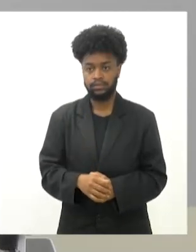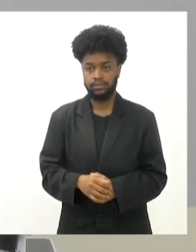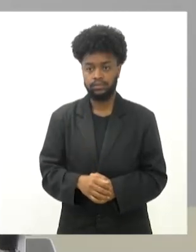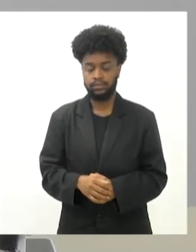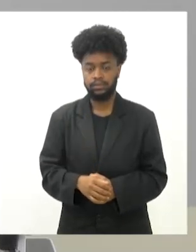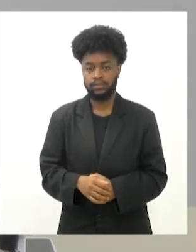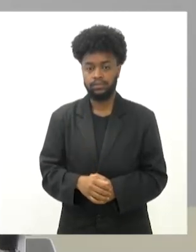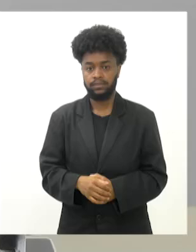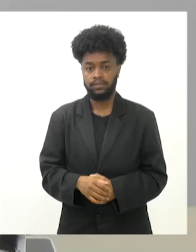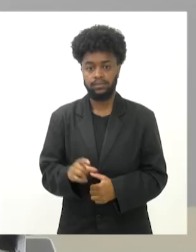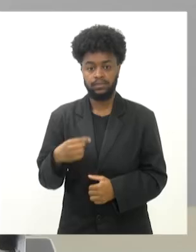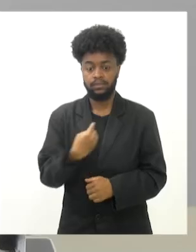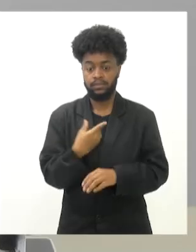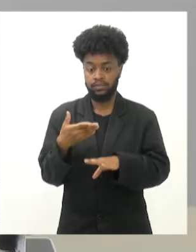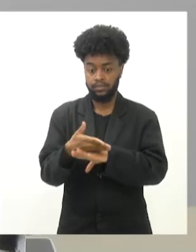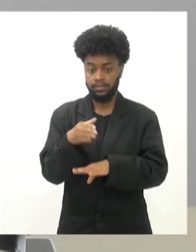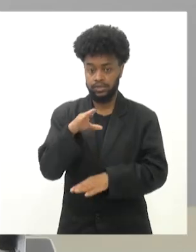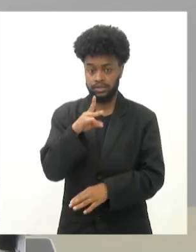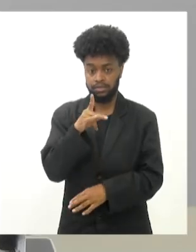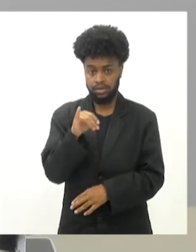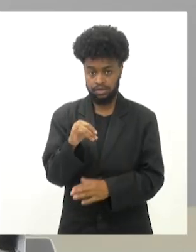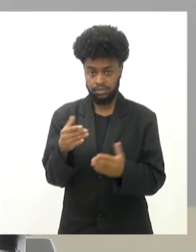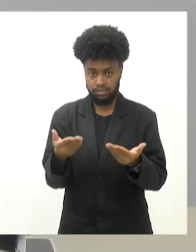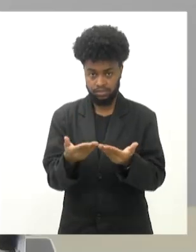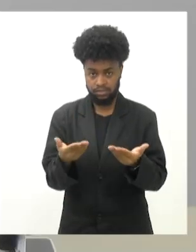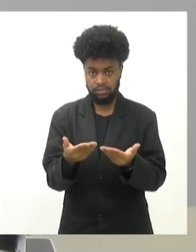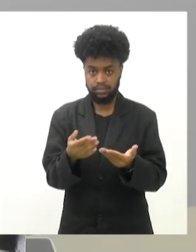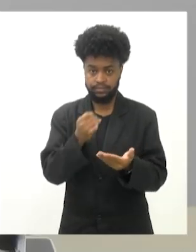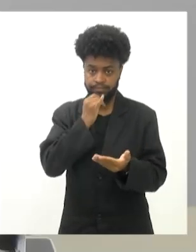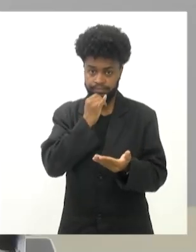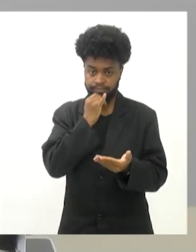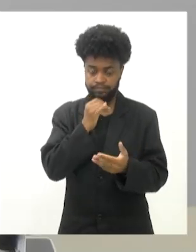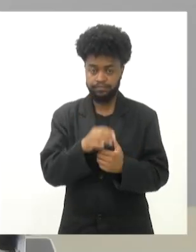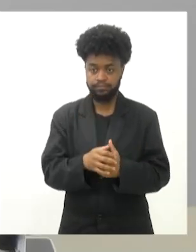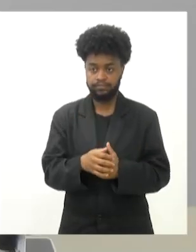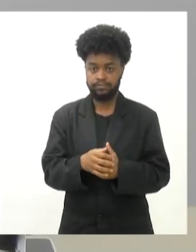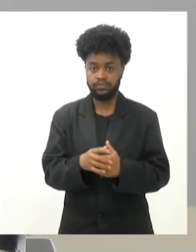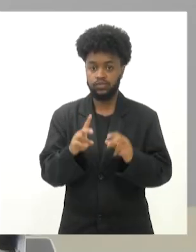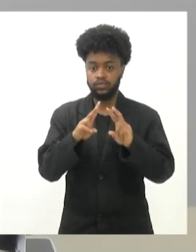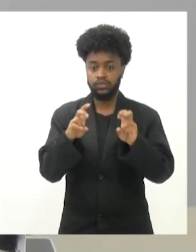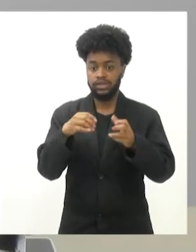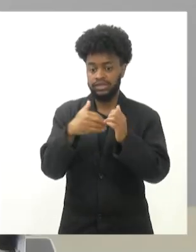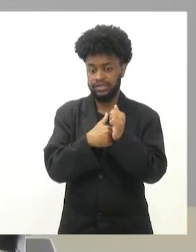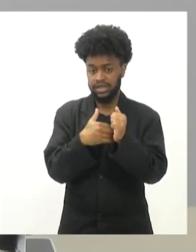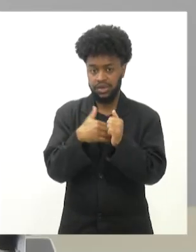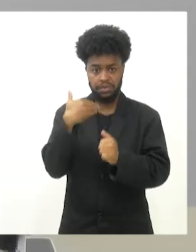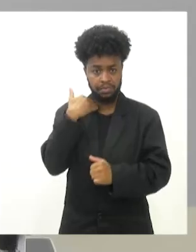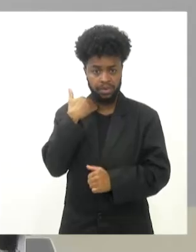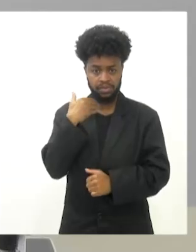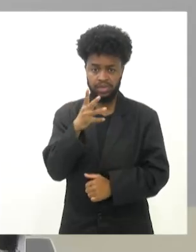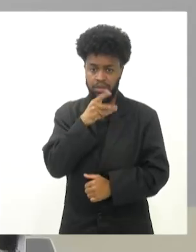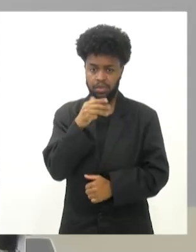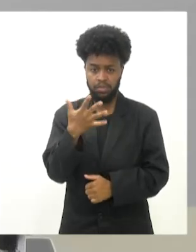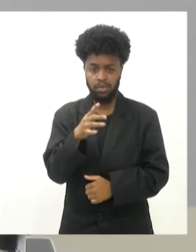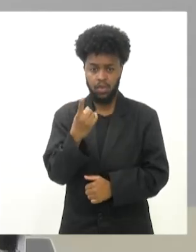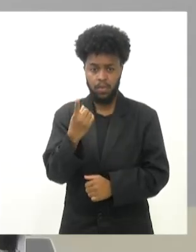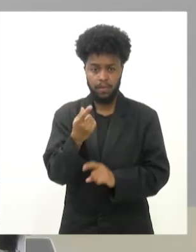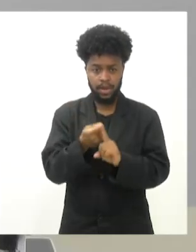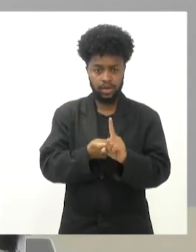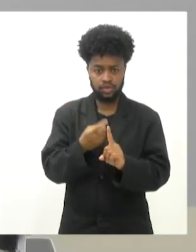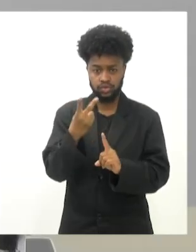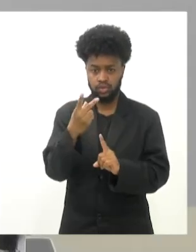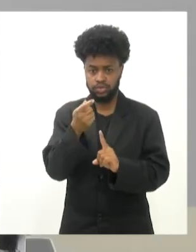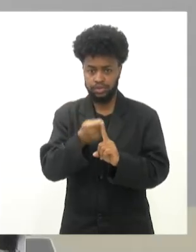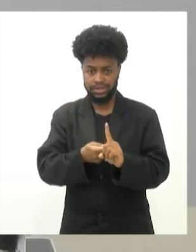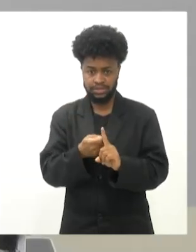três participamos de uma CPI ainda esse ano, que, por exemplo, quebras de sigilo demoram 2 meses a chegar.